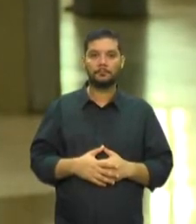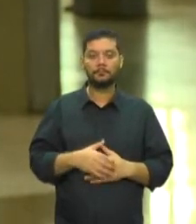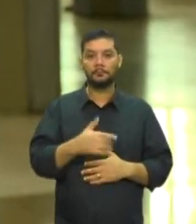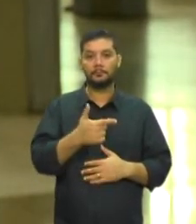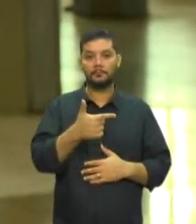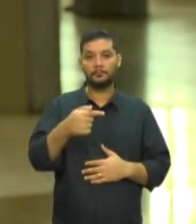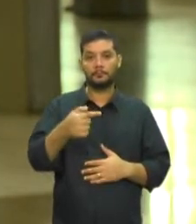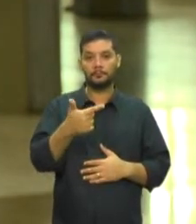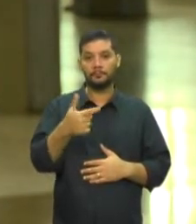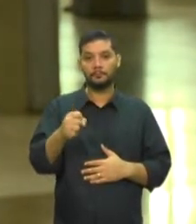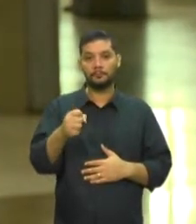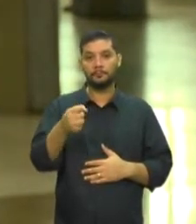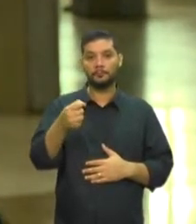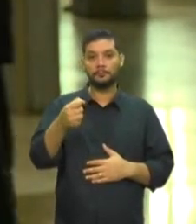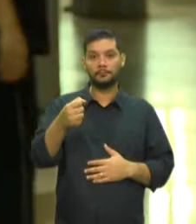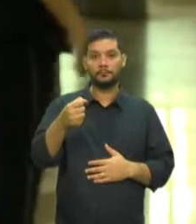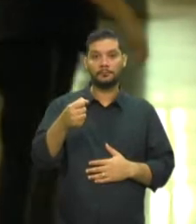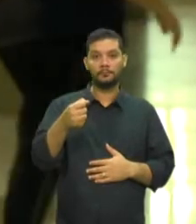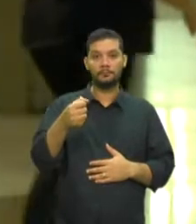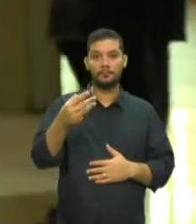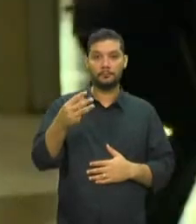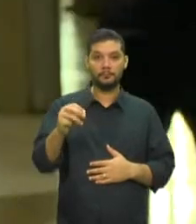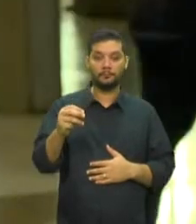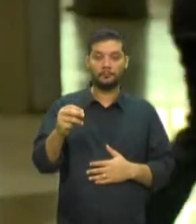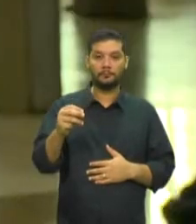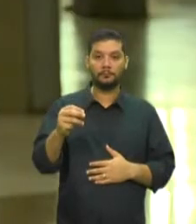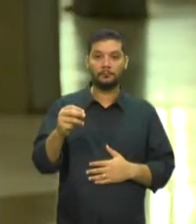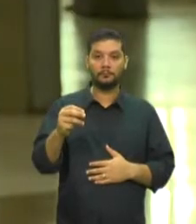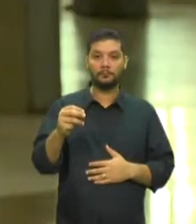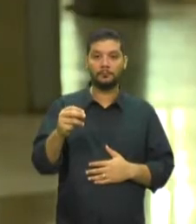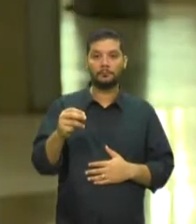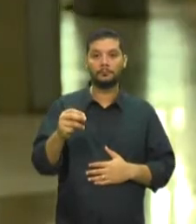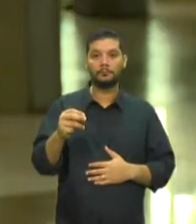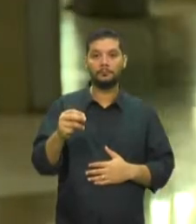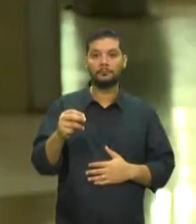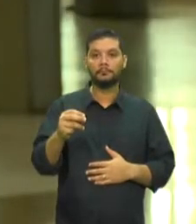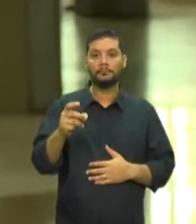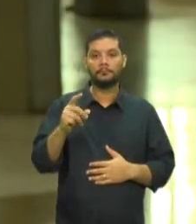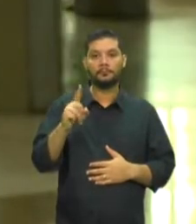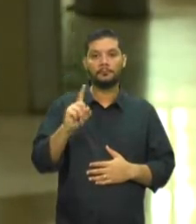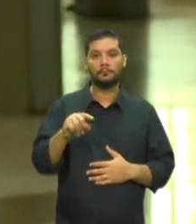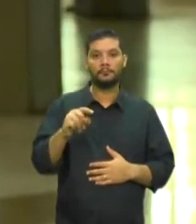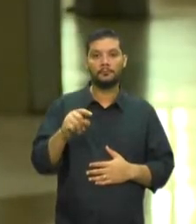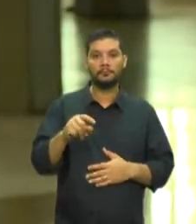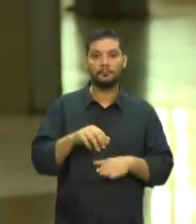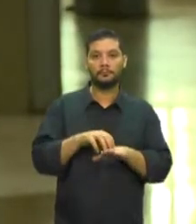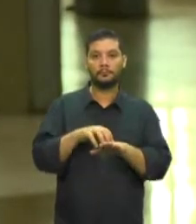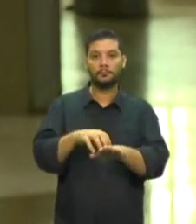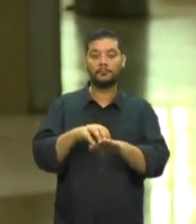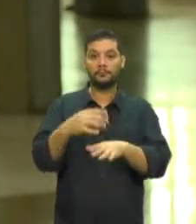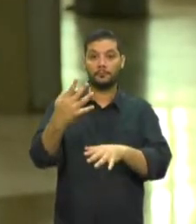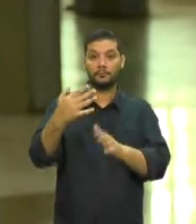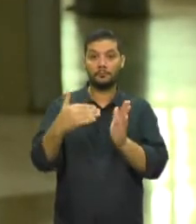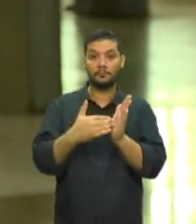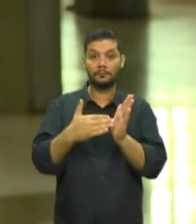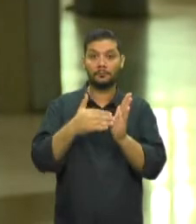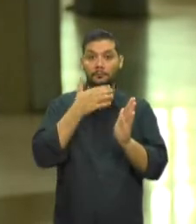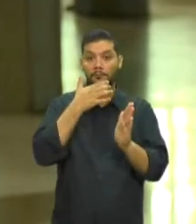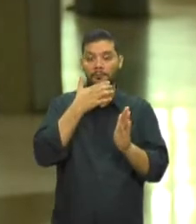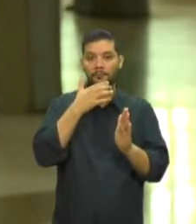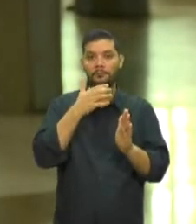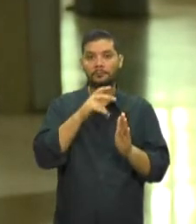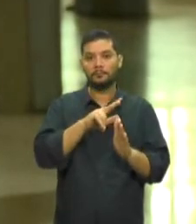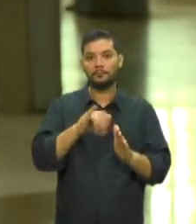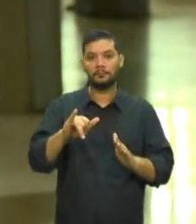28 e 30, né? Estão todos convidados, é o primeiro de uma série de quatro que deve acontecer até dezembro, né? Outros municípios serão visitados,